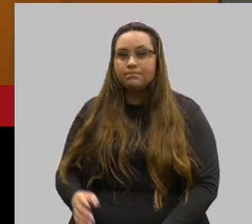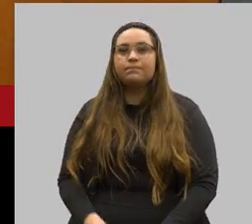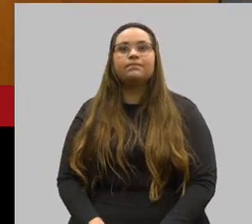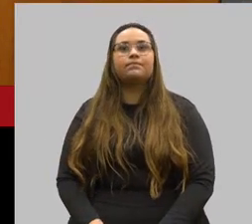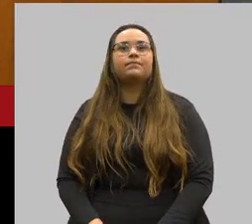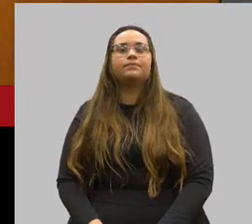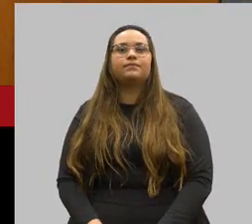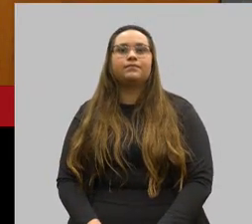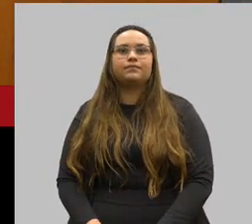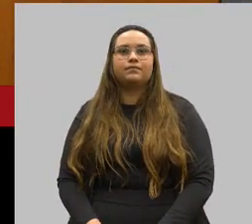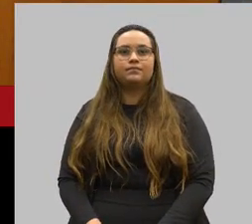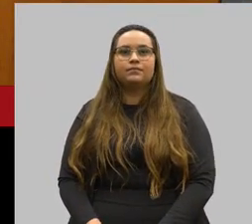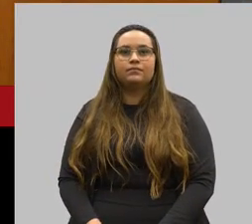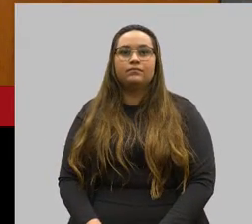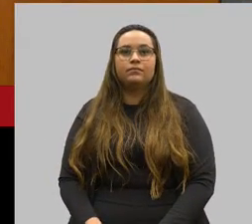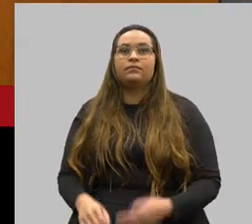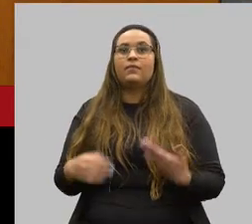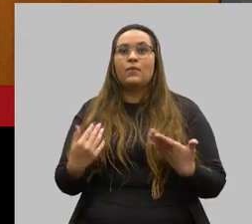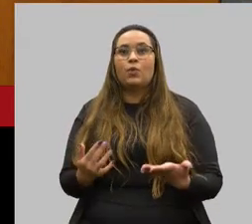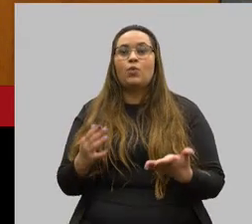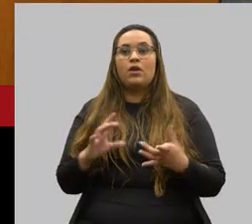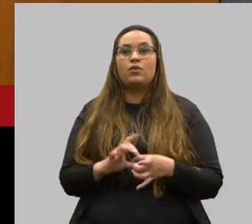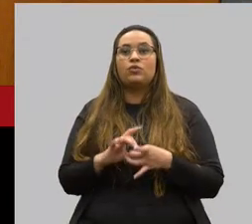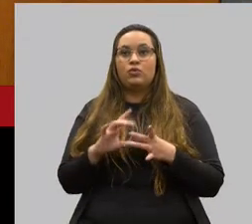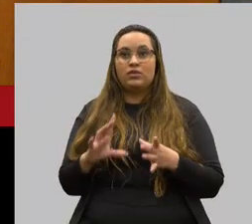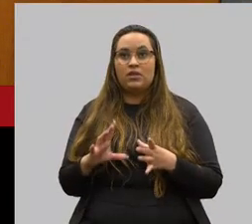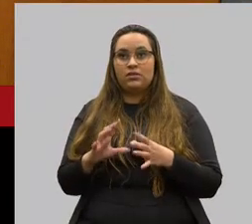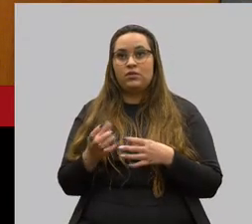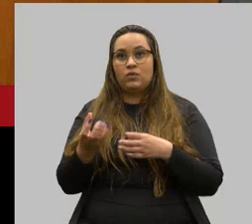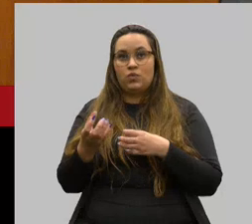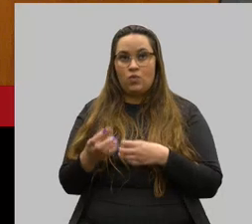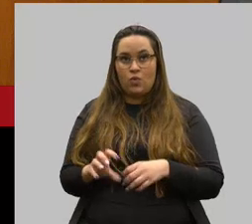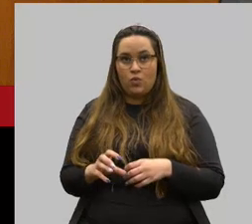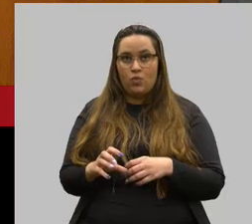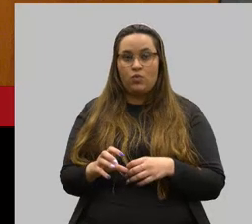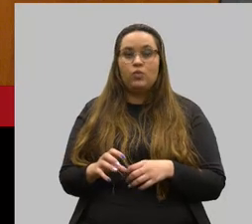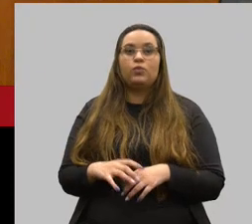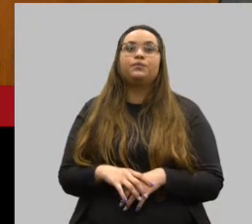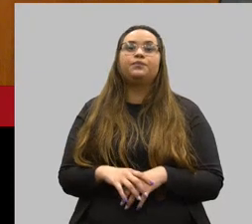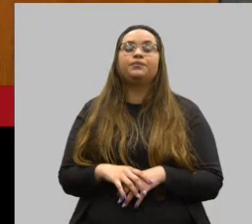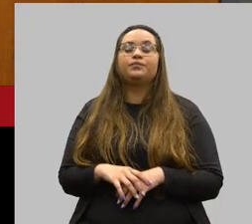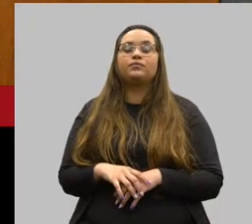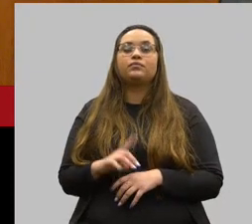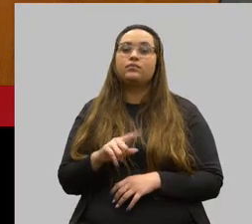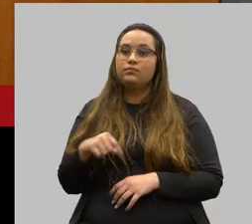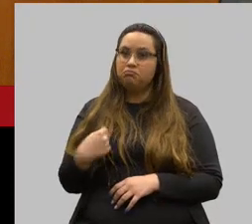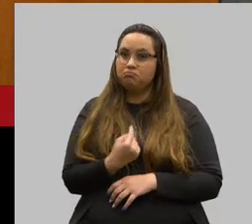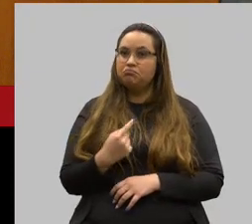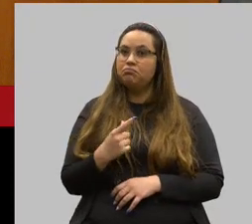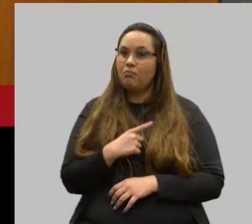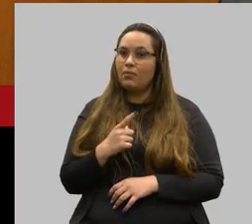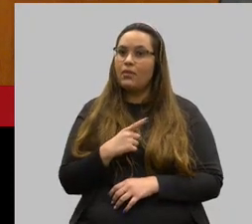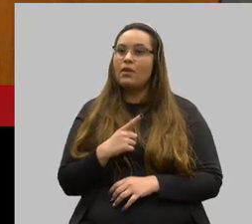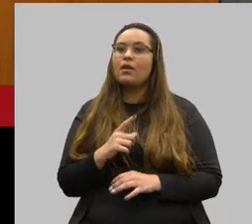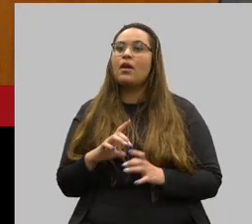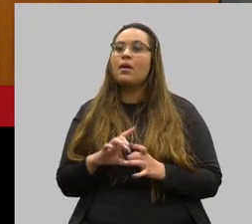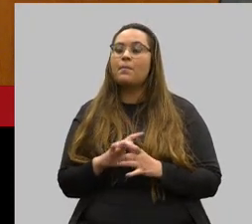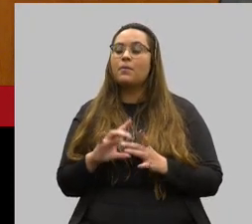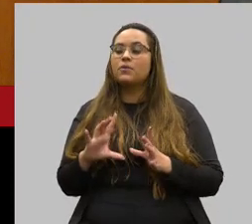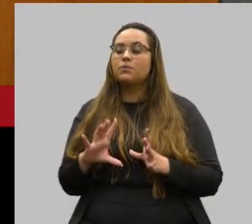Deputado eh quando da autorização desse concurso e nós tivemos né a a possibilidade tanto de